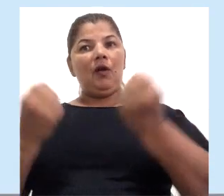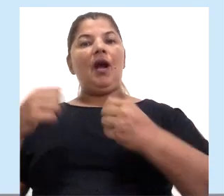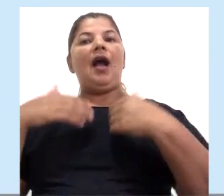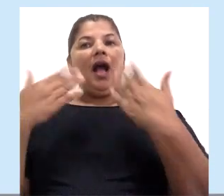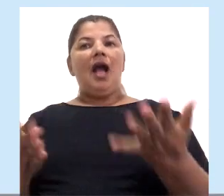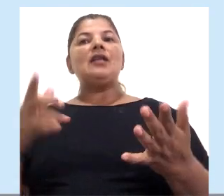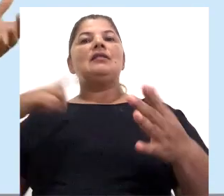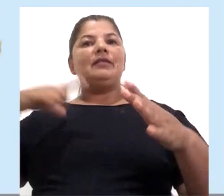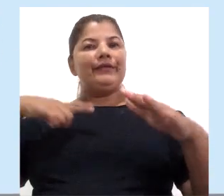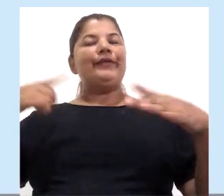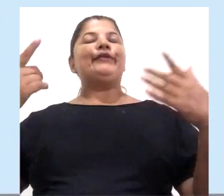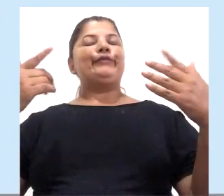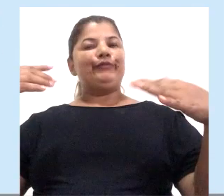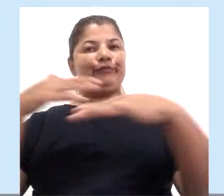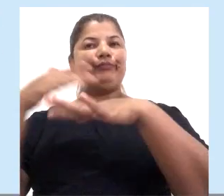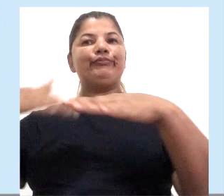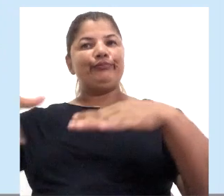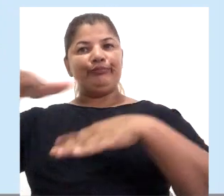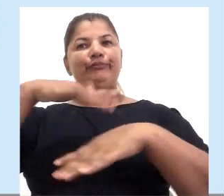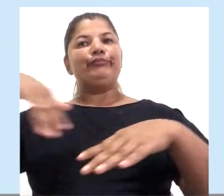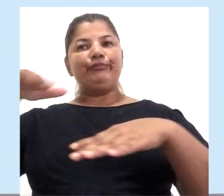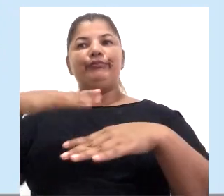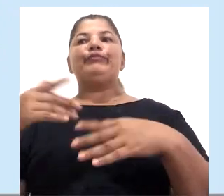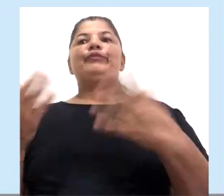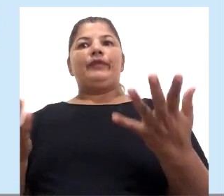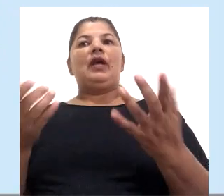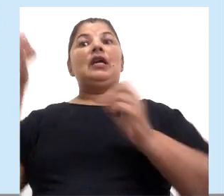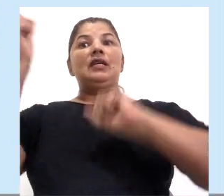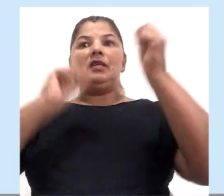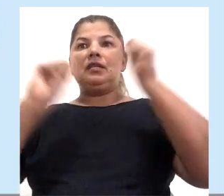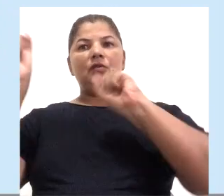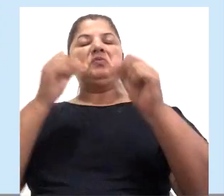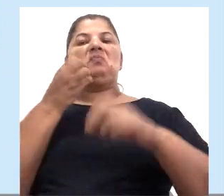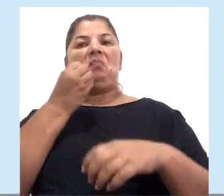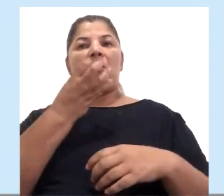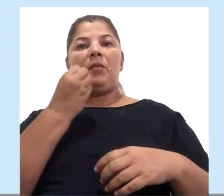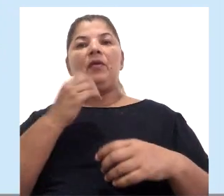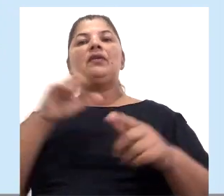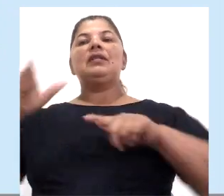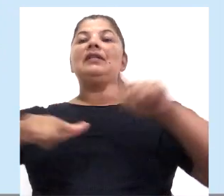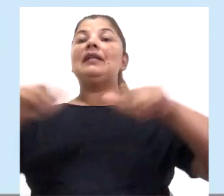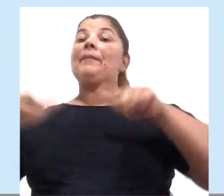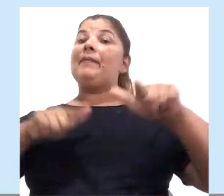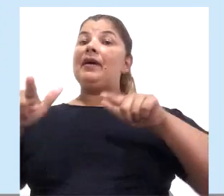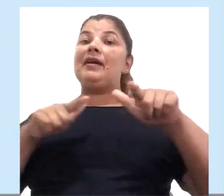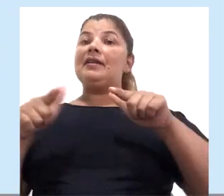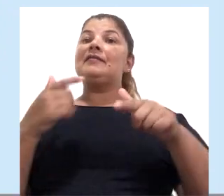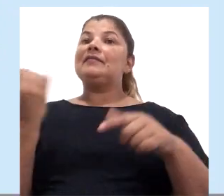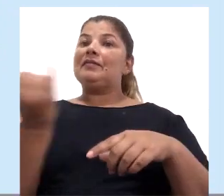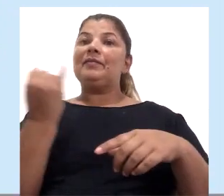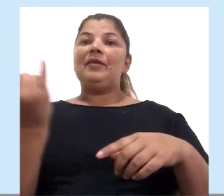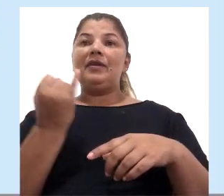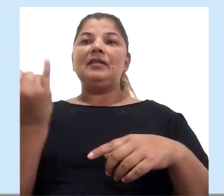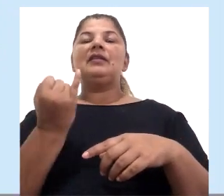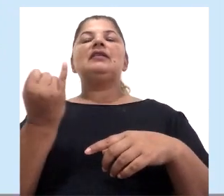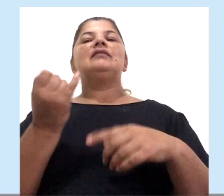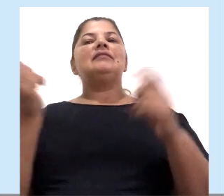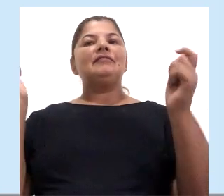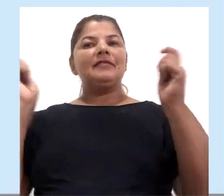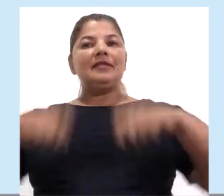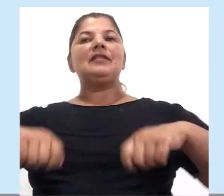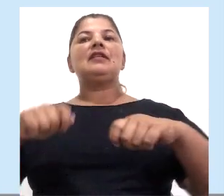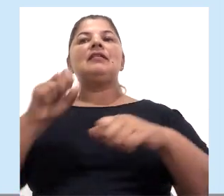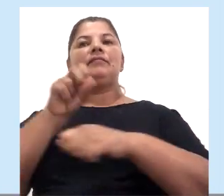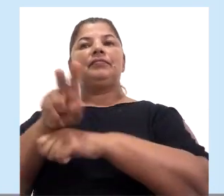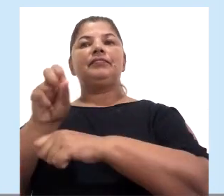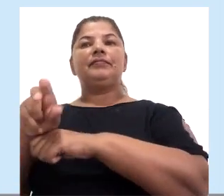nós temos aí circulando pelas ruas. Tá? Então, é uma indústria muito promissora, é um campo de trabalho que abriga, né,